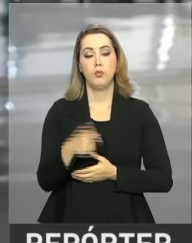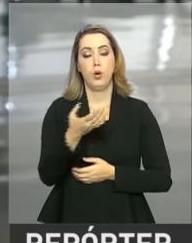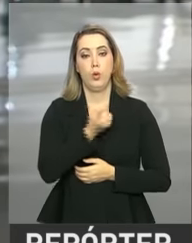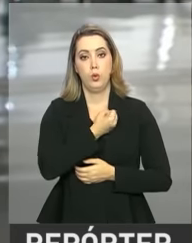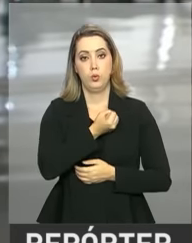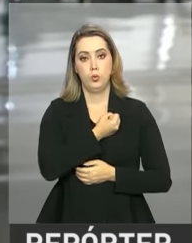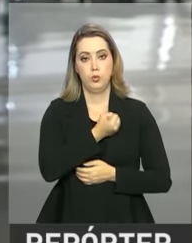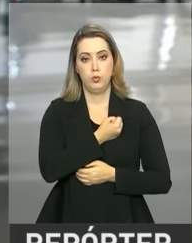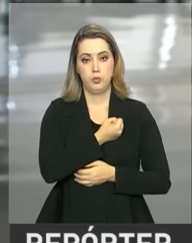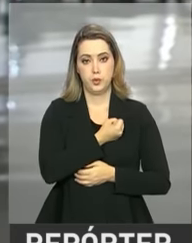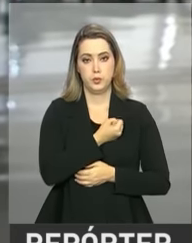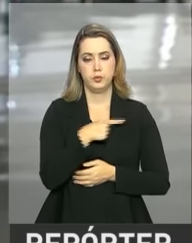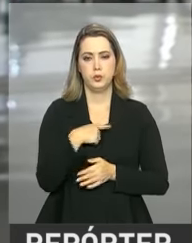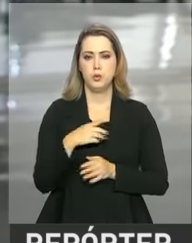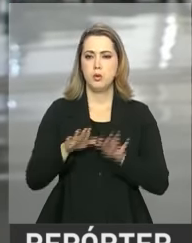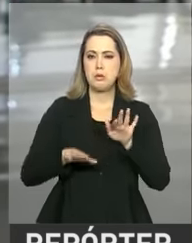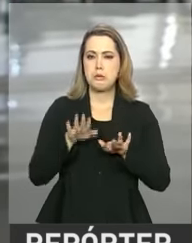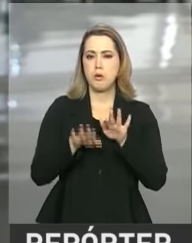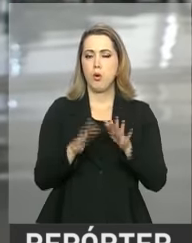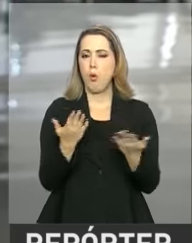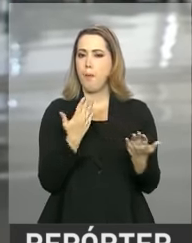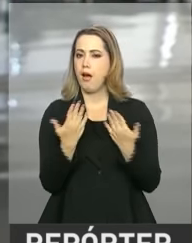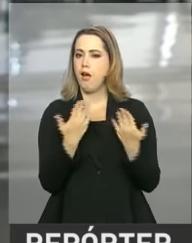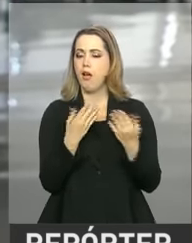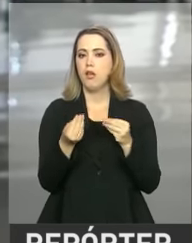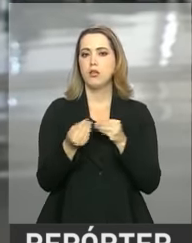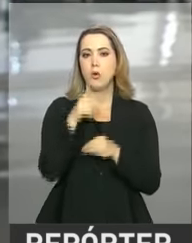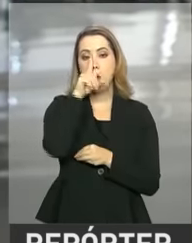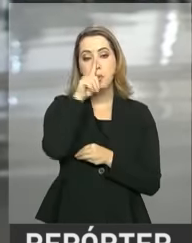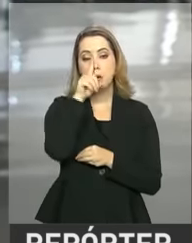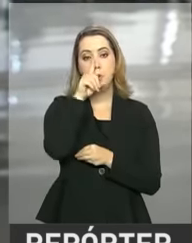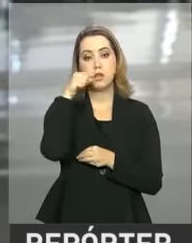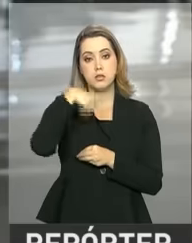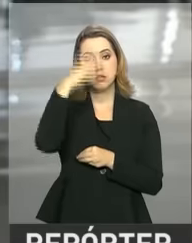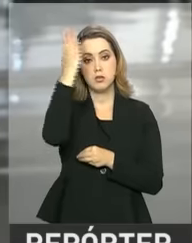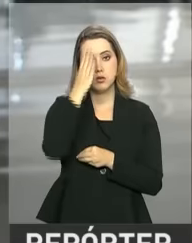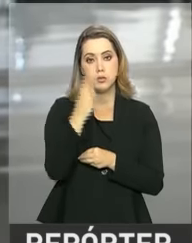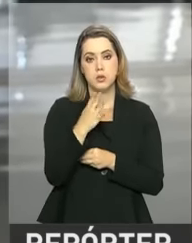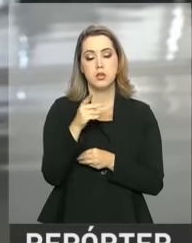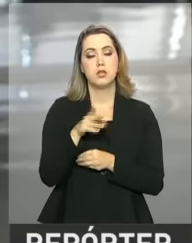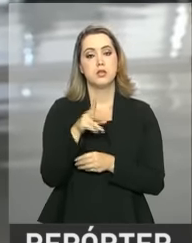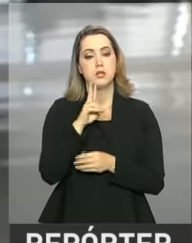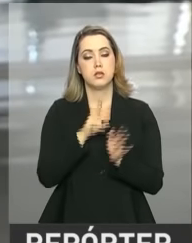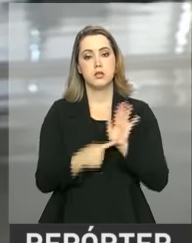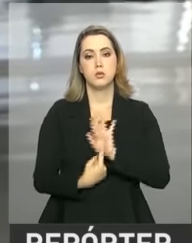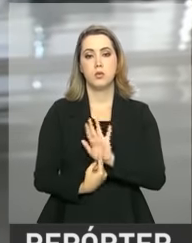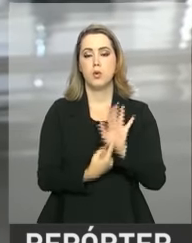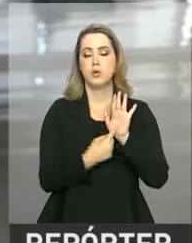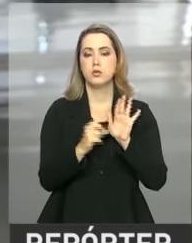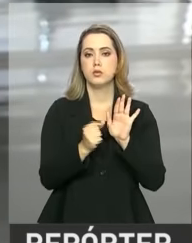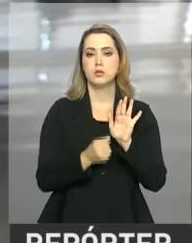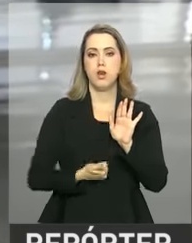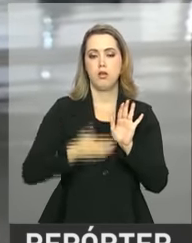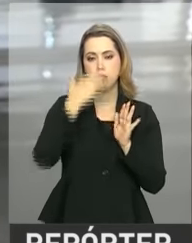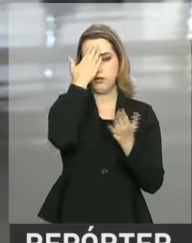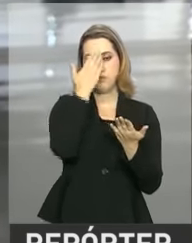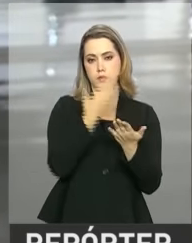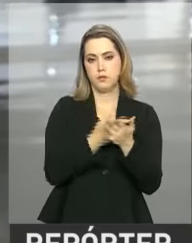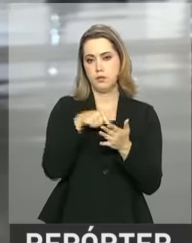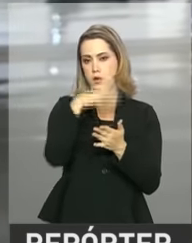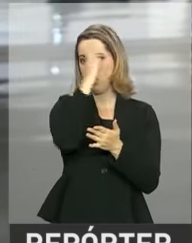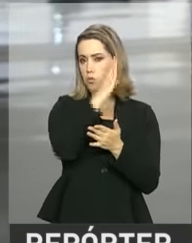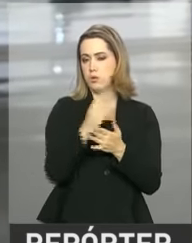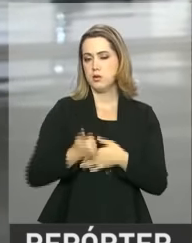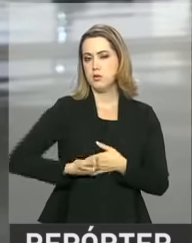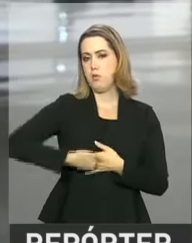mede o risco Brasil também mostra que a credibilidade do país melhorou. Desde que a PEC dos gastos públicos foi anunciada em maio,